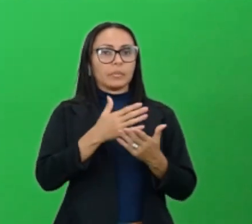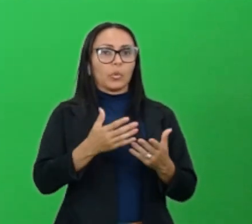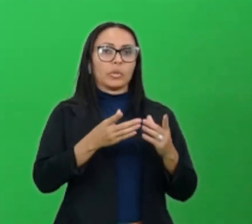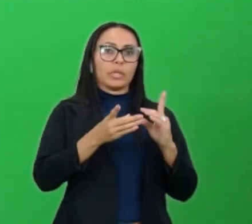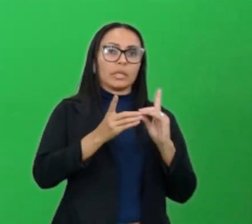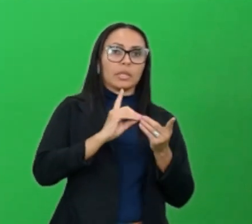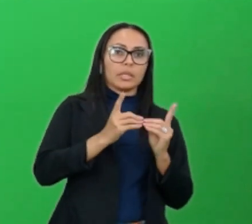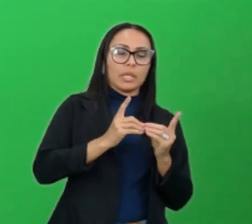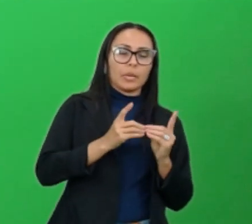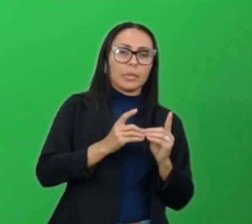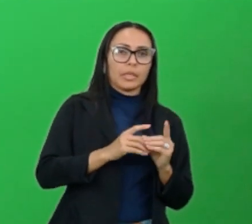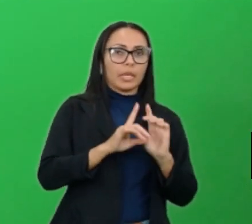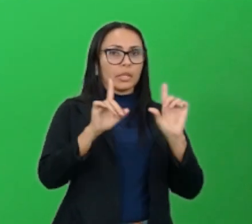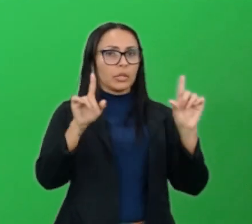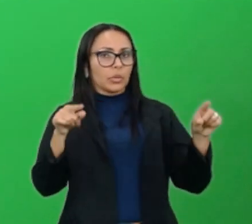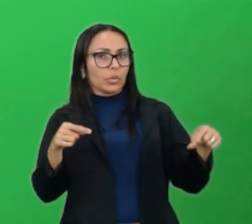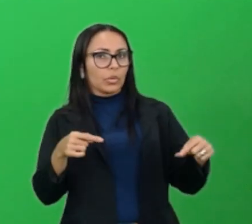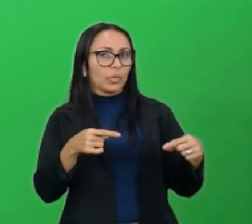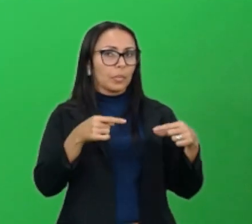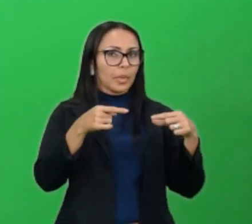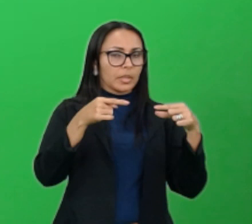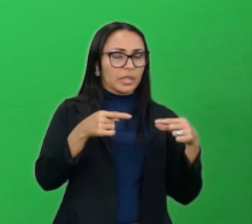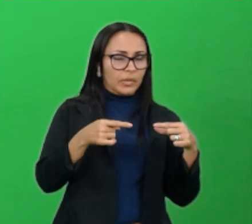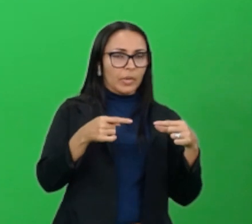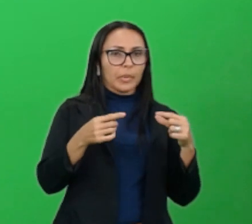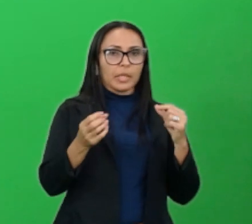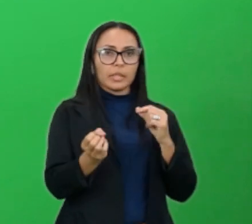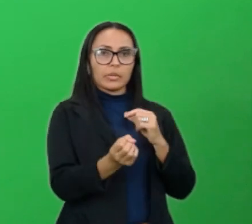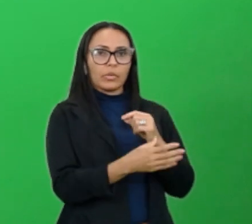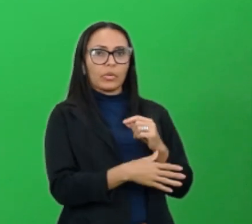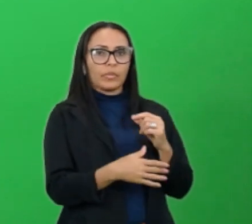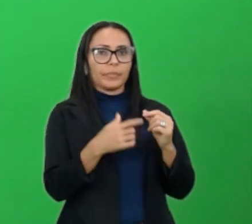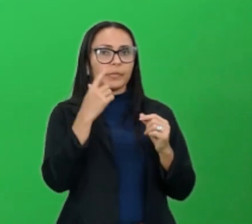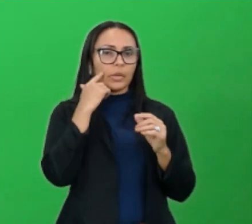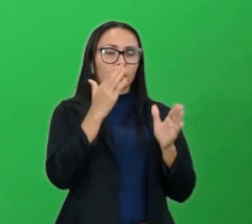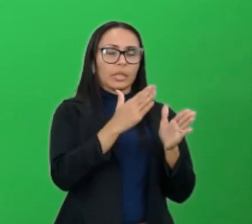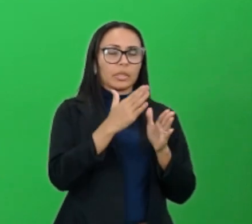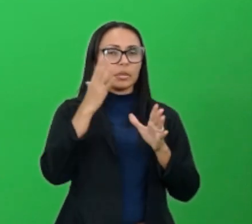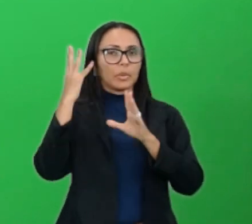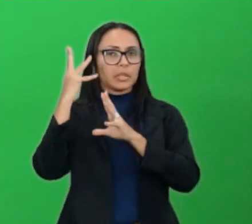competitividade com teor inovador. Então, a ideia da dimensão resultados é